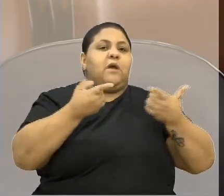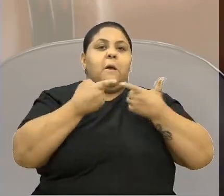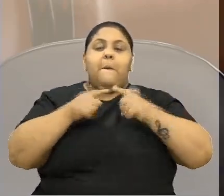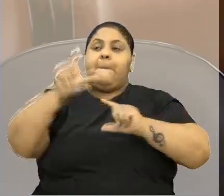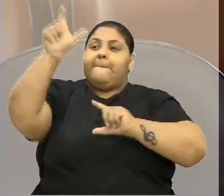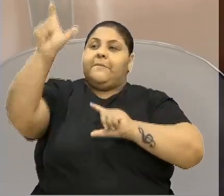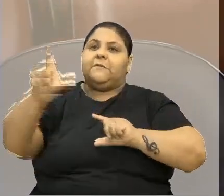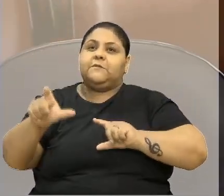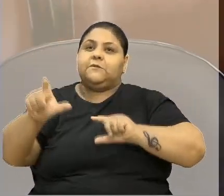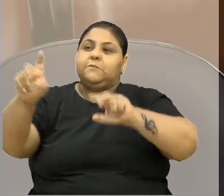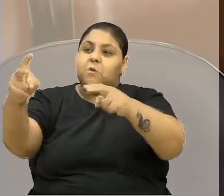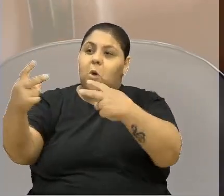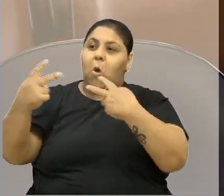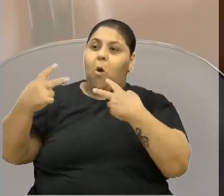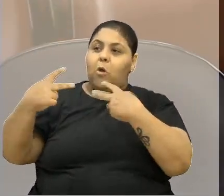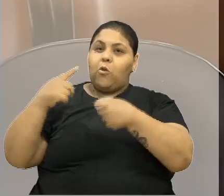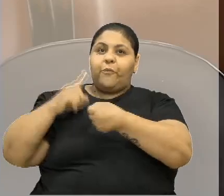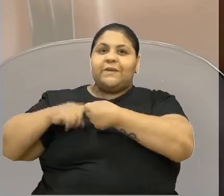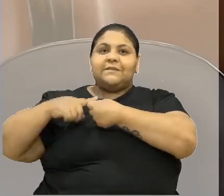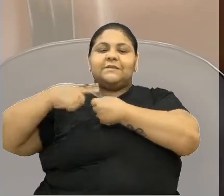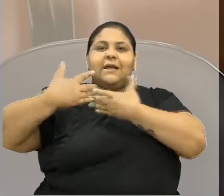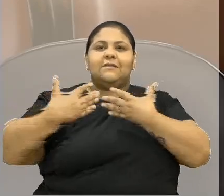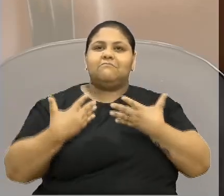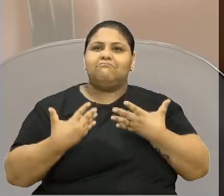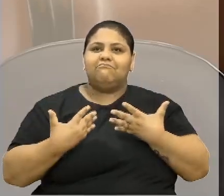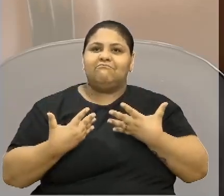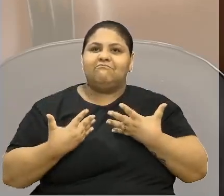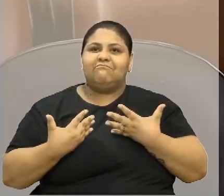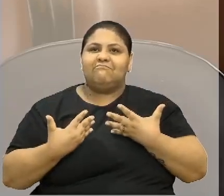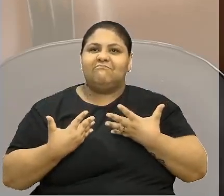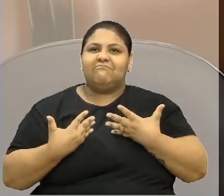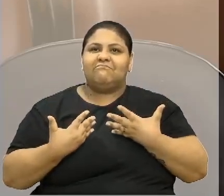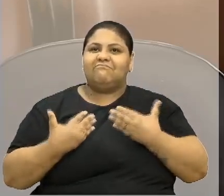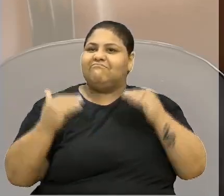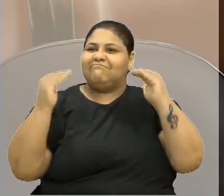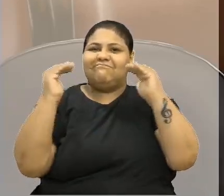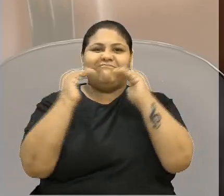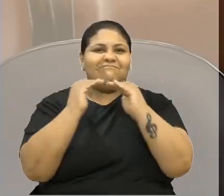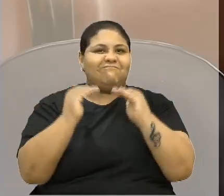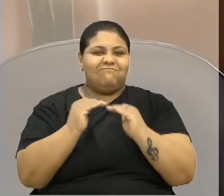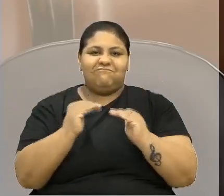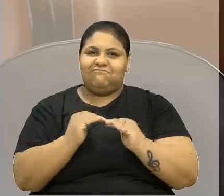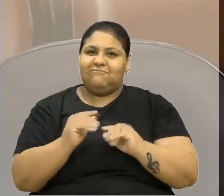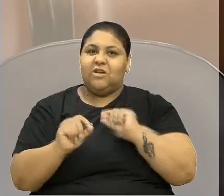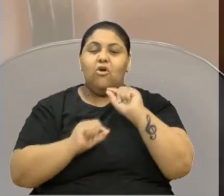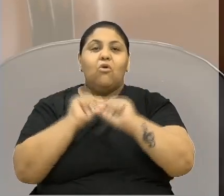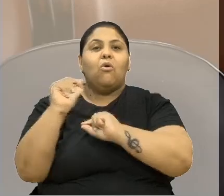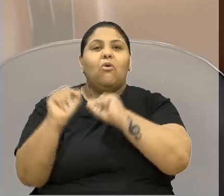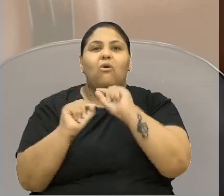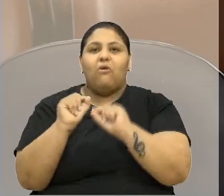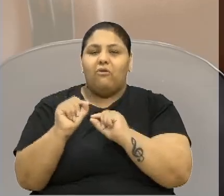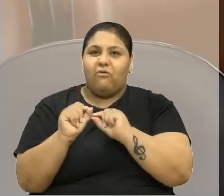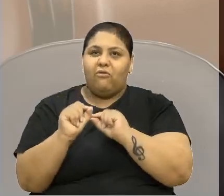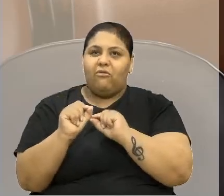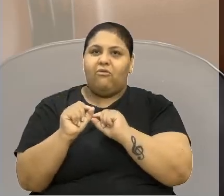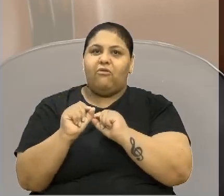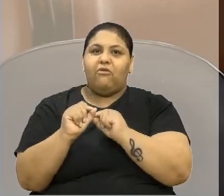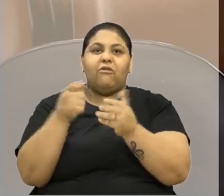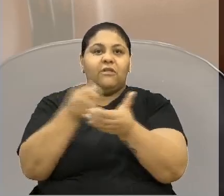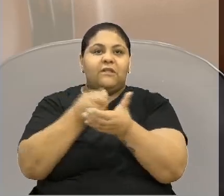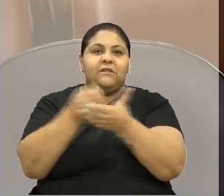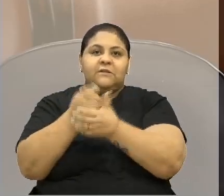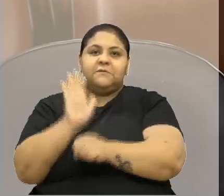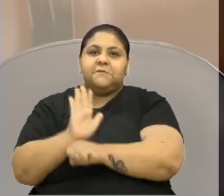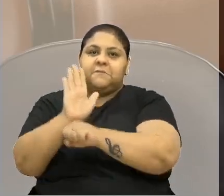o rosto, o coração da cidade, não bate na mesma proporção do quem, né, está tentando